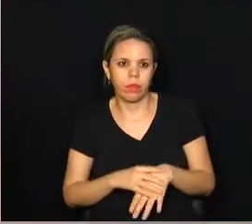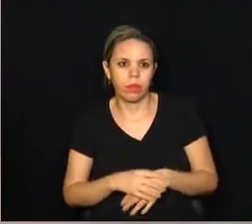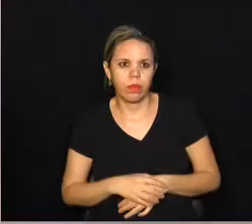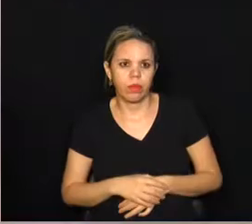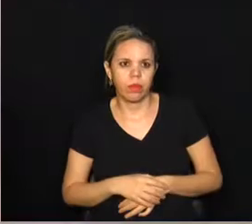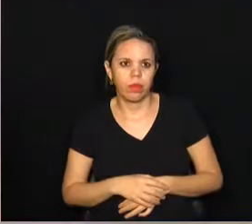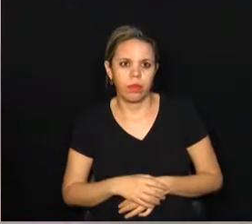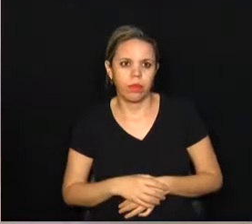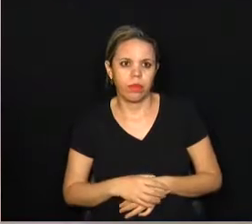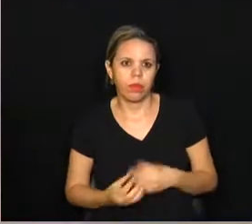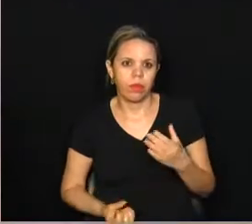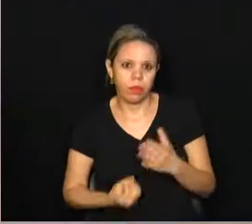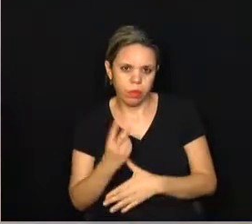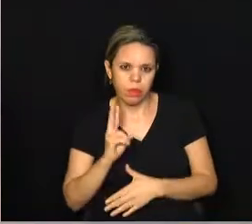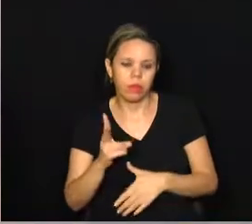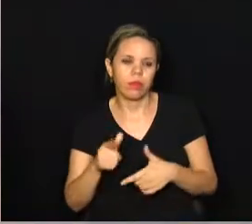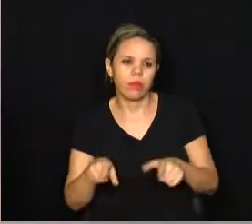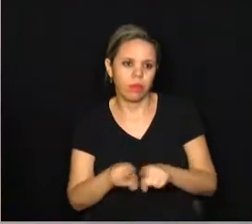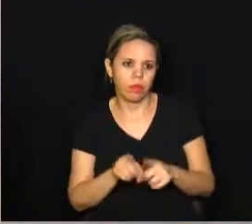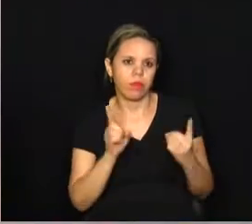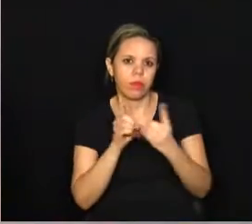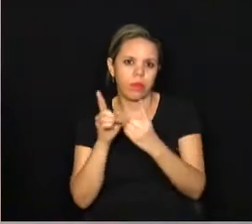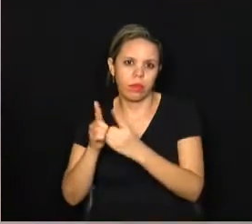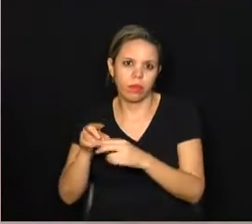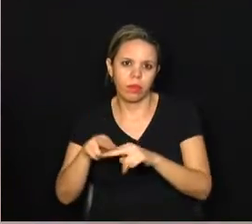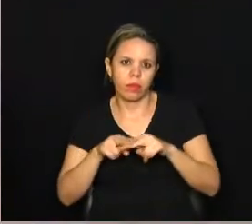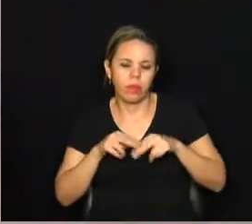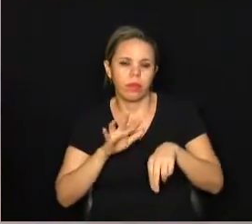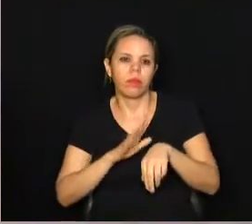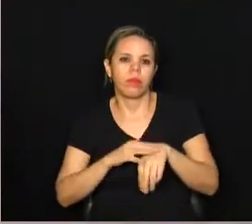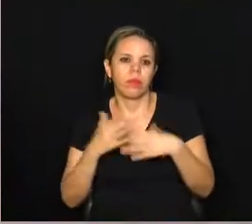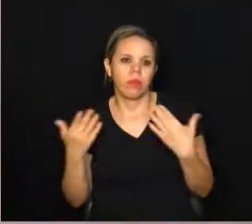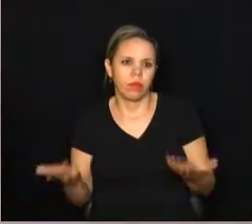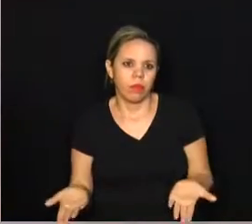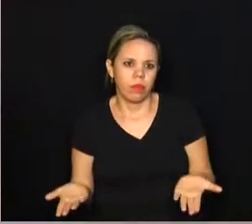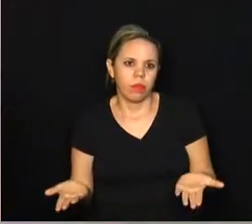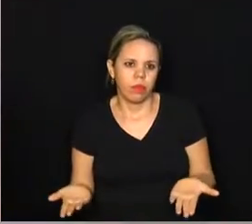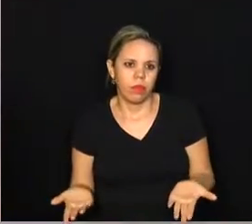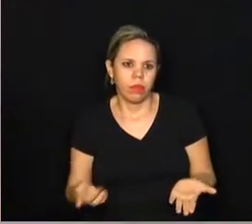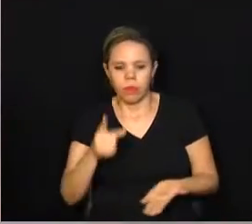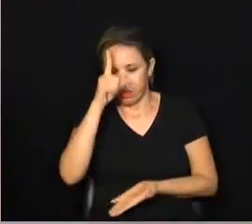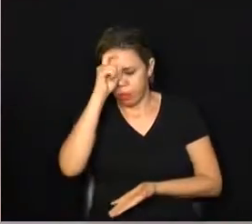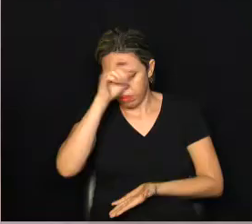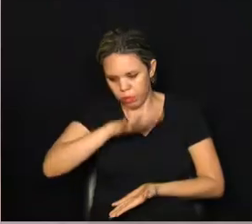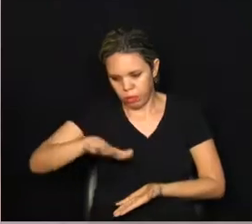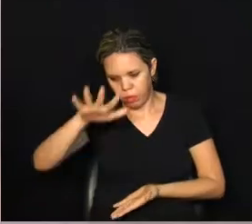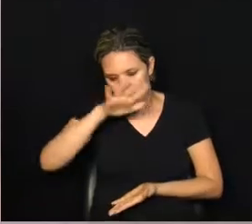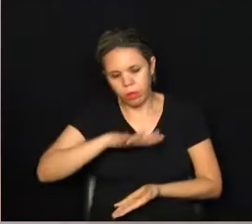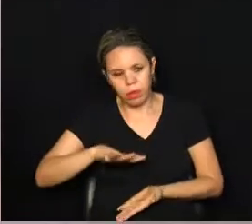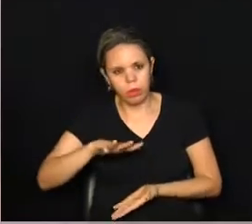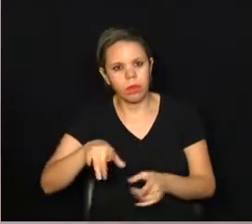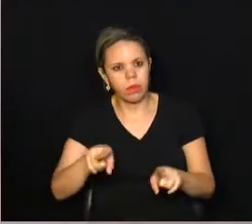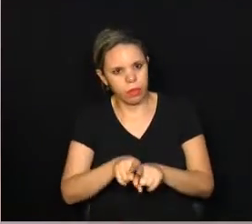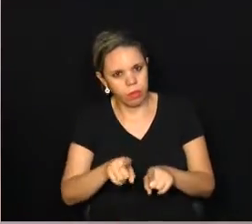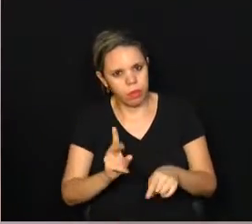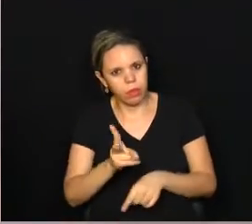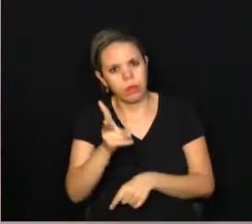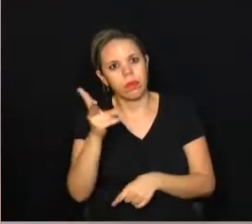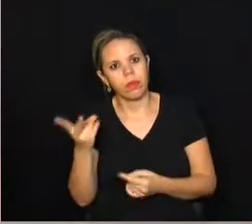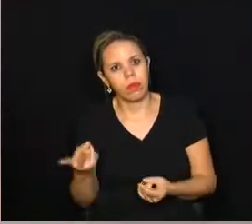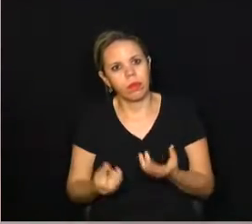não deixaram de existir. E o atendimento por conta dessas doenças em prontos-socorros e hospitais também